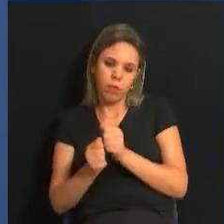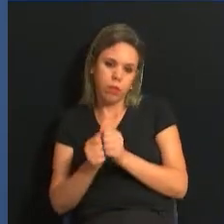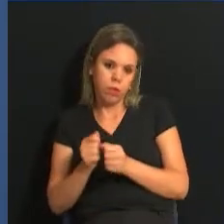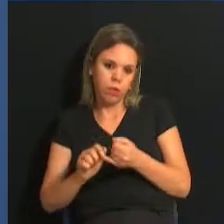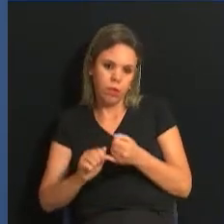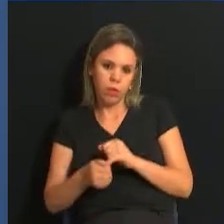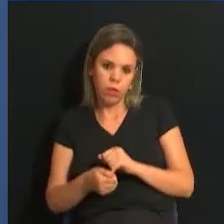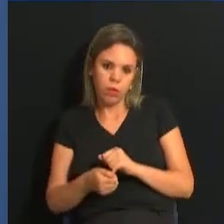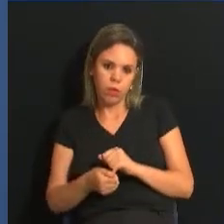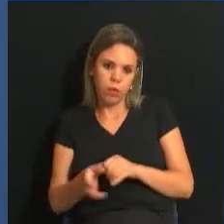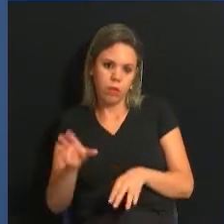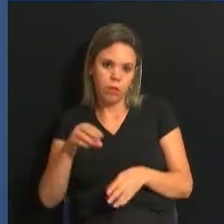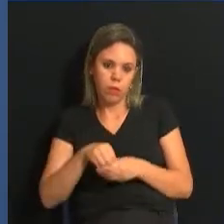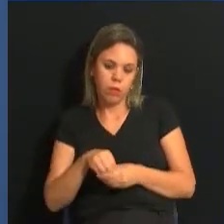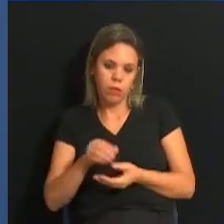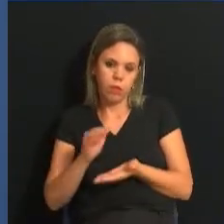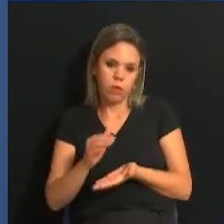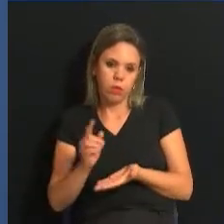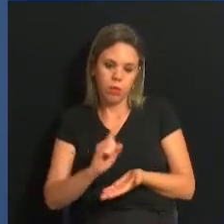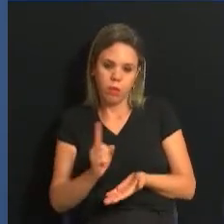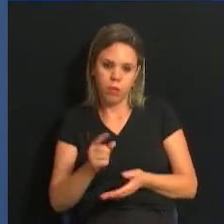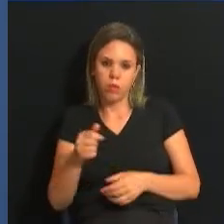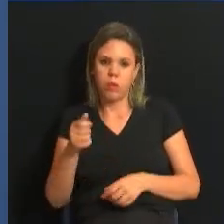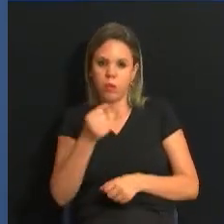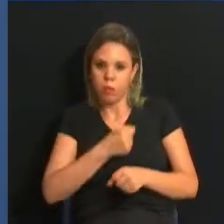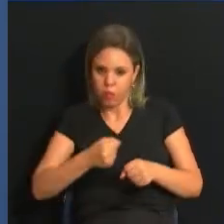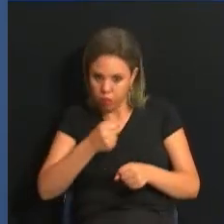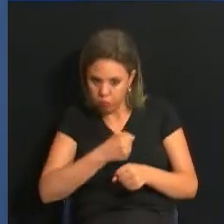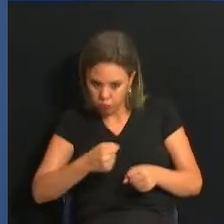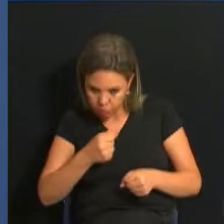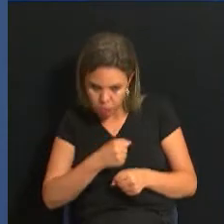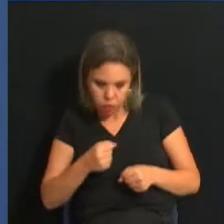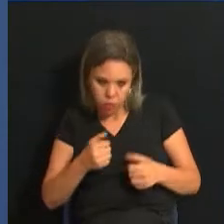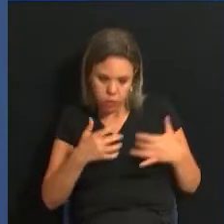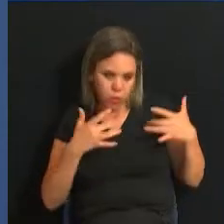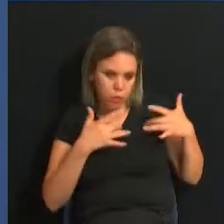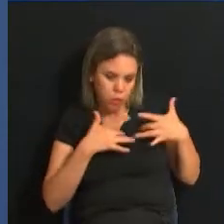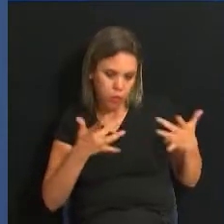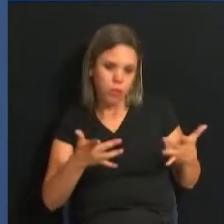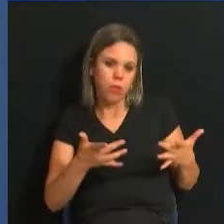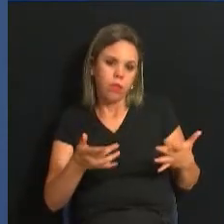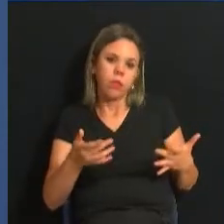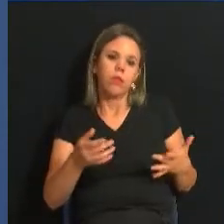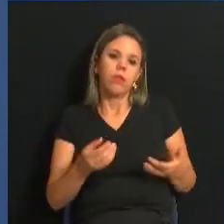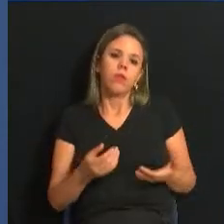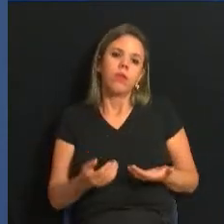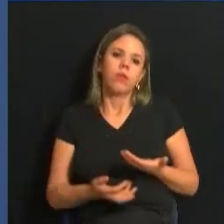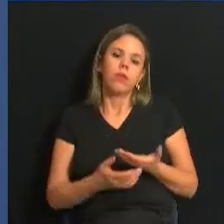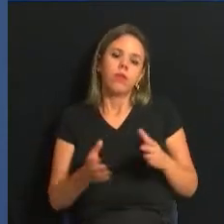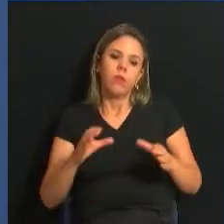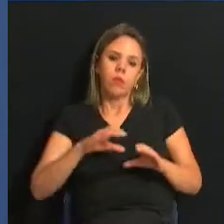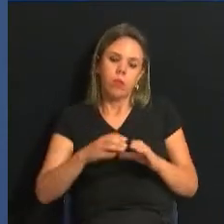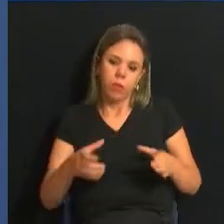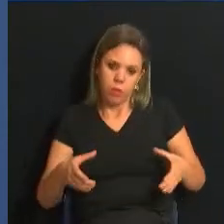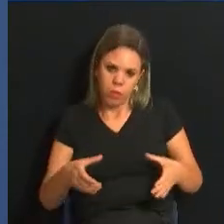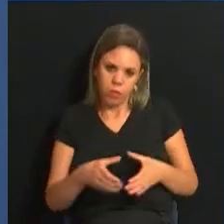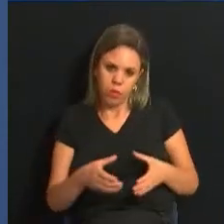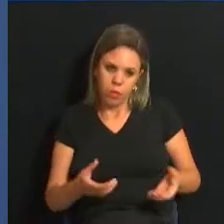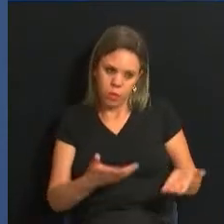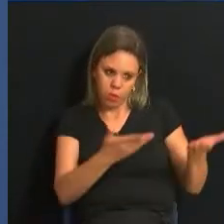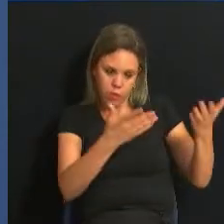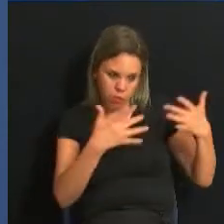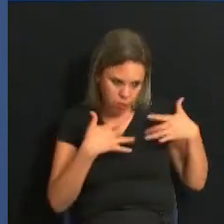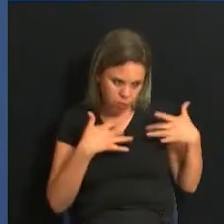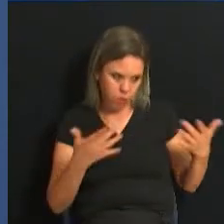ainda está dentro da embalagem, hein? São alimentos que foram processados, cozidos, e aí você